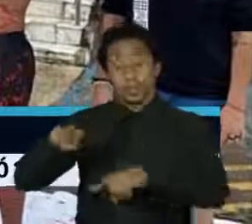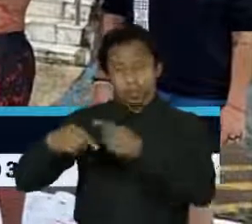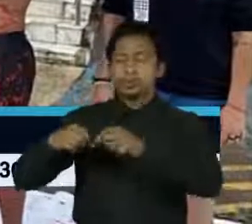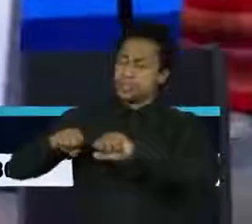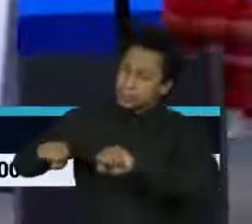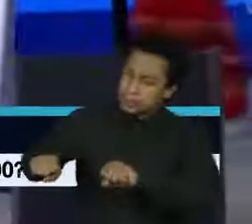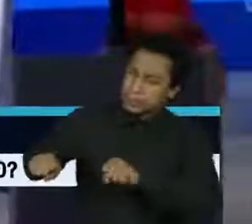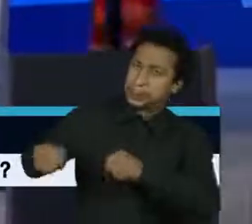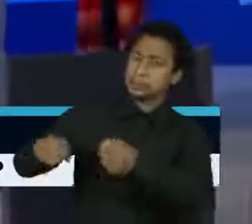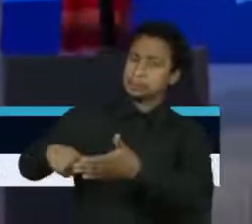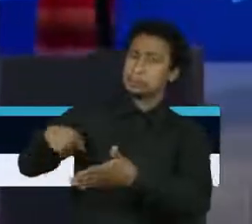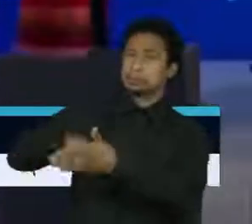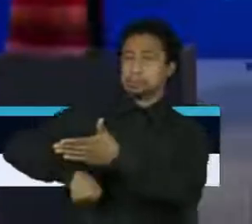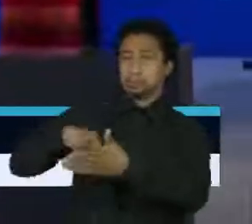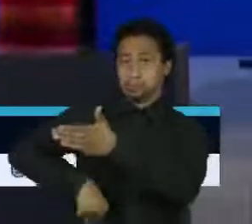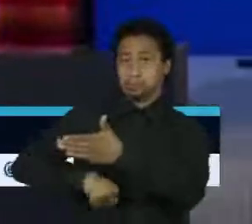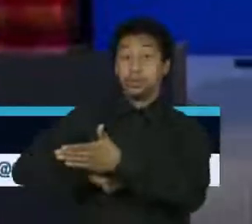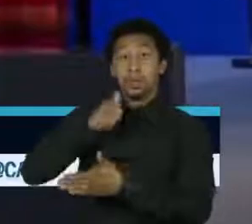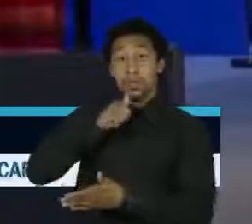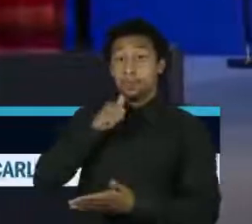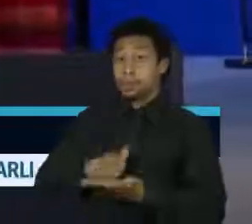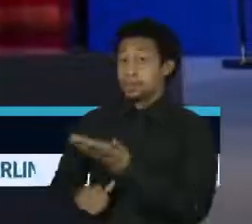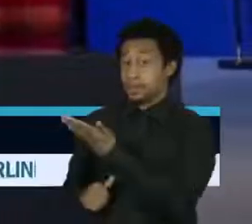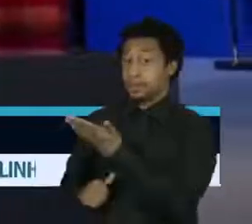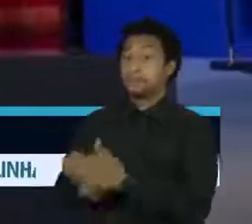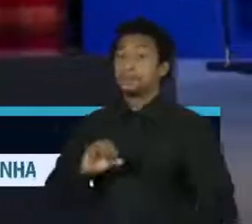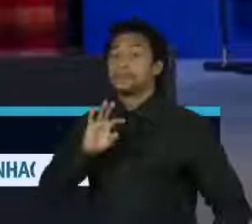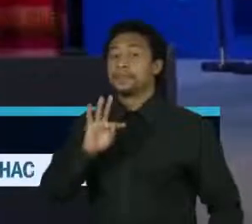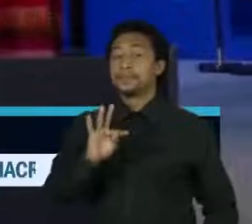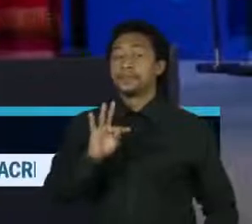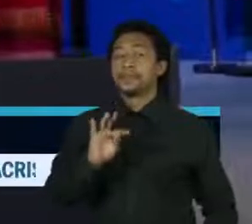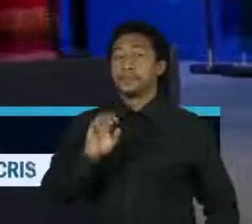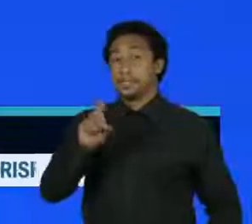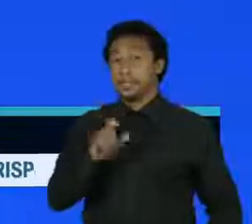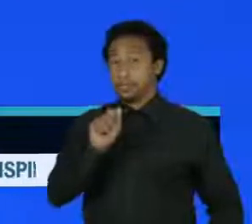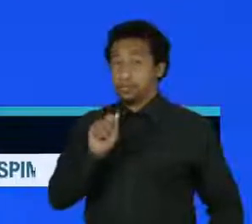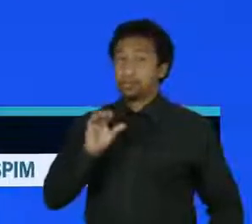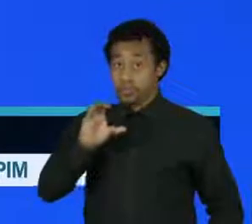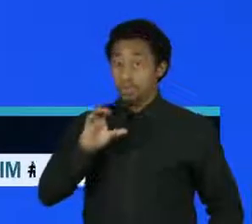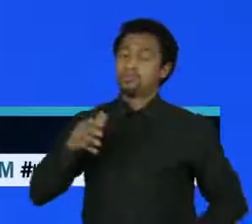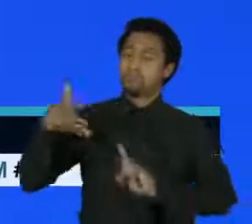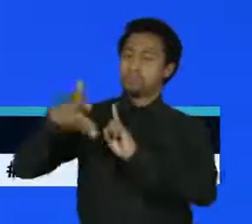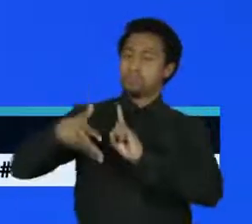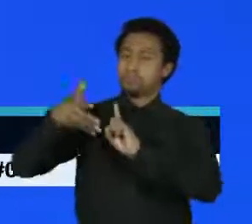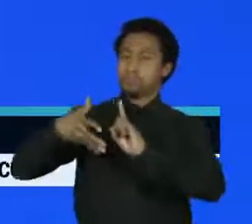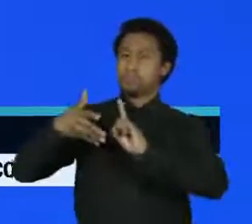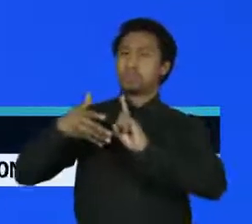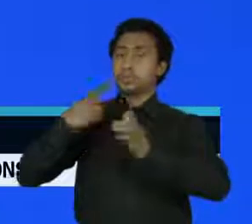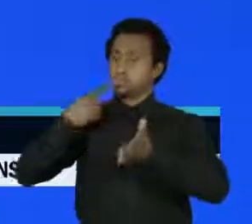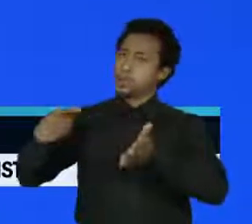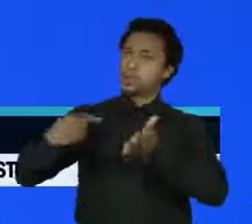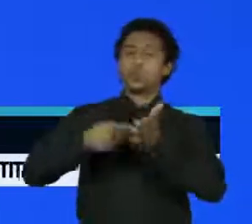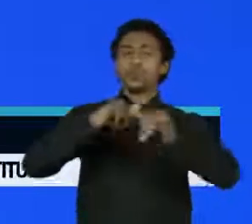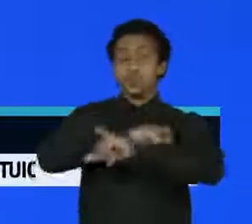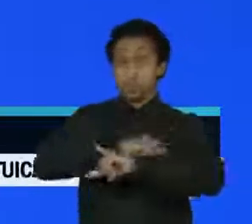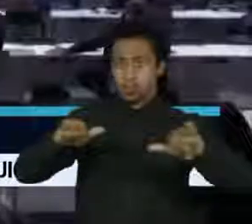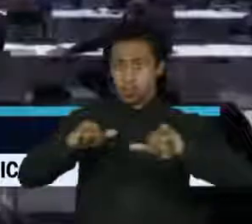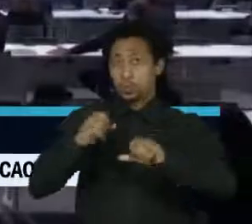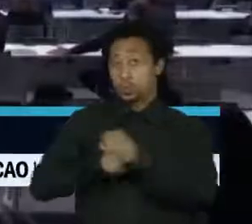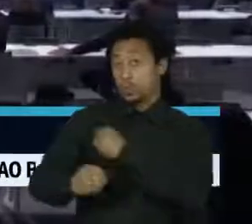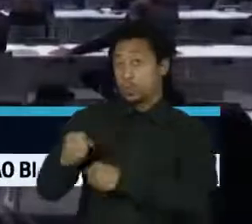aliados a jovem sai soro e foi responsável por denunciar o crime é o mundo em novembro de 2021